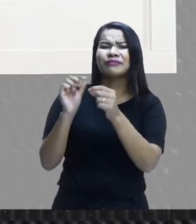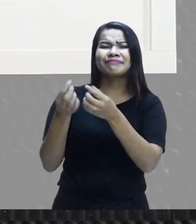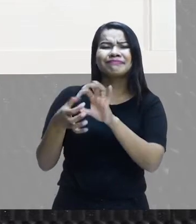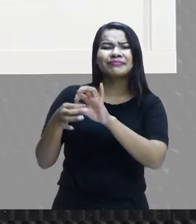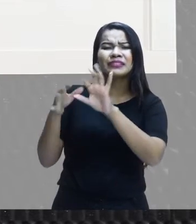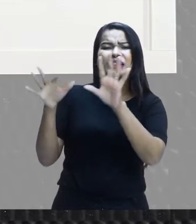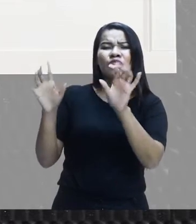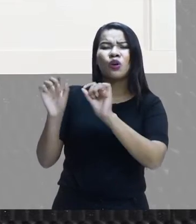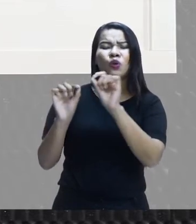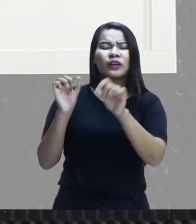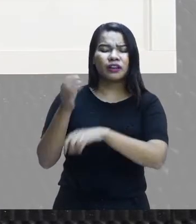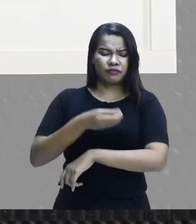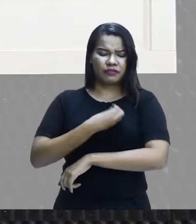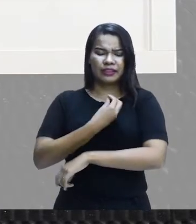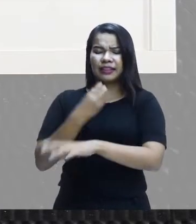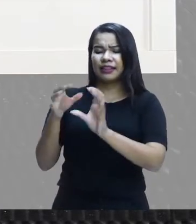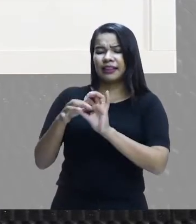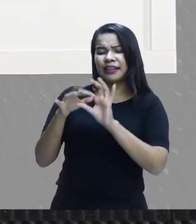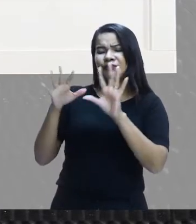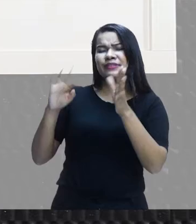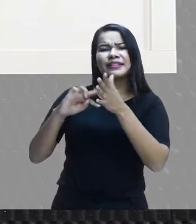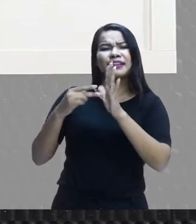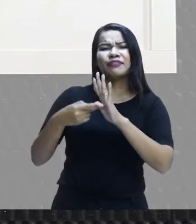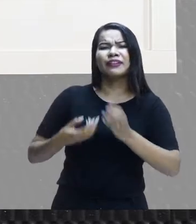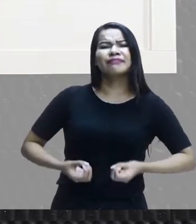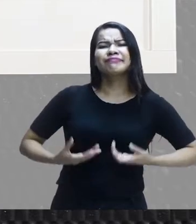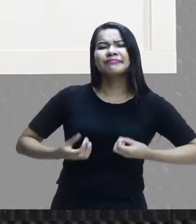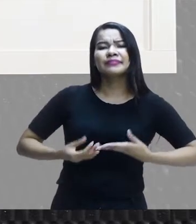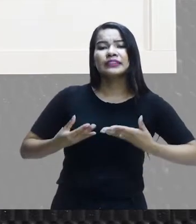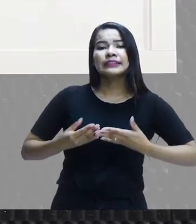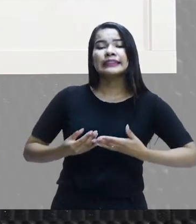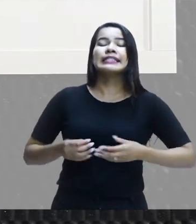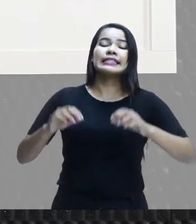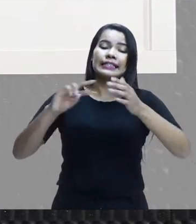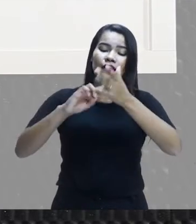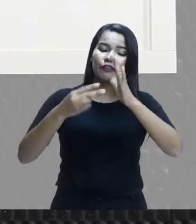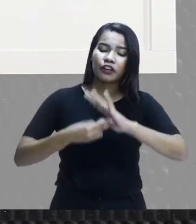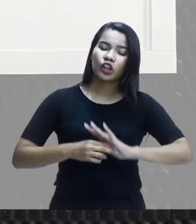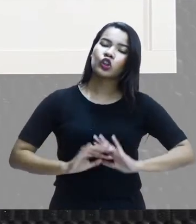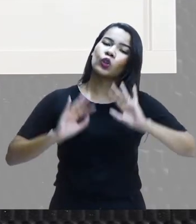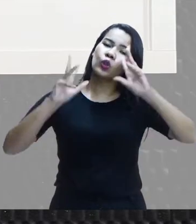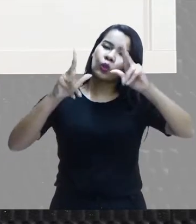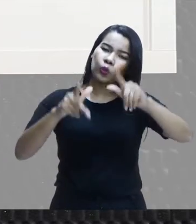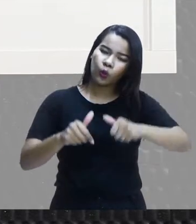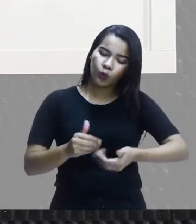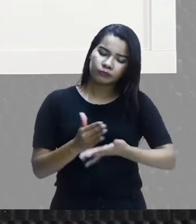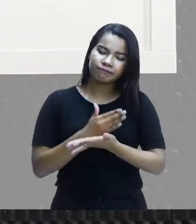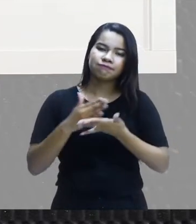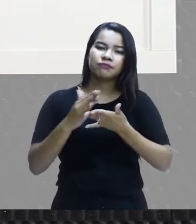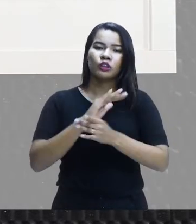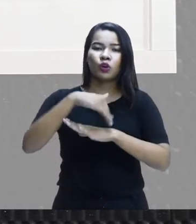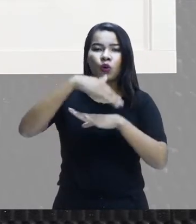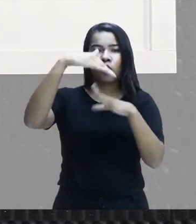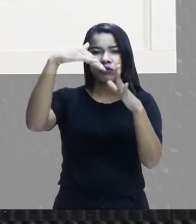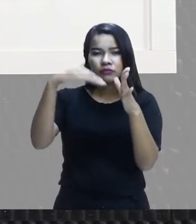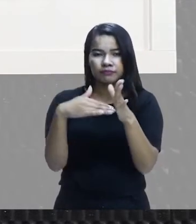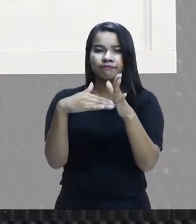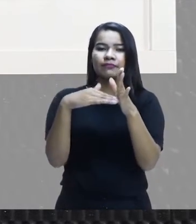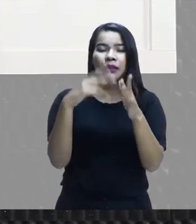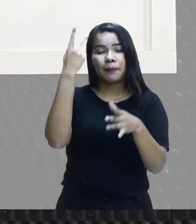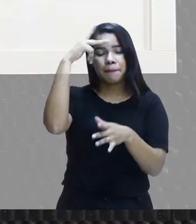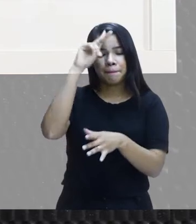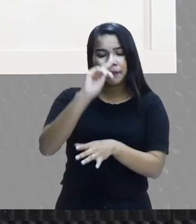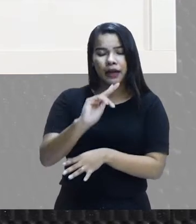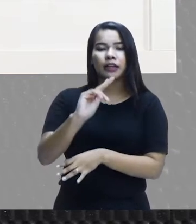a expressão vida livre? Significa dizer todo e qualquer organismo que para completar seu